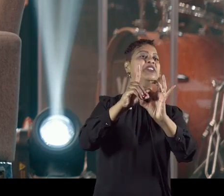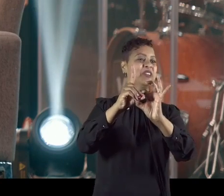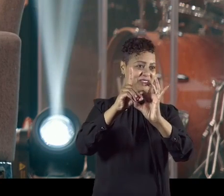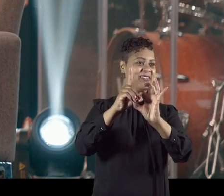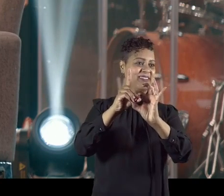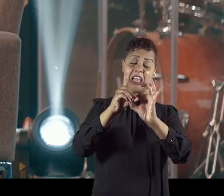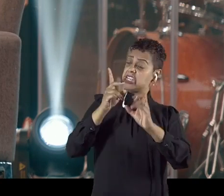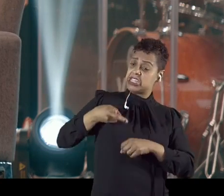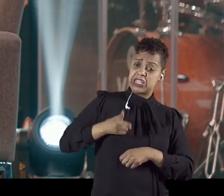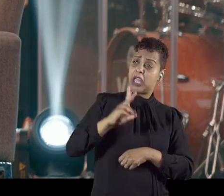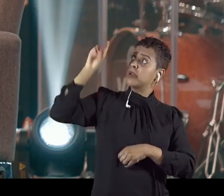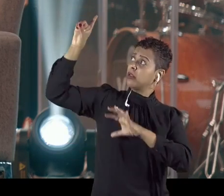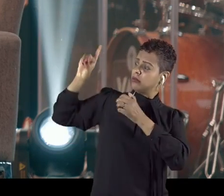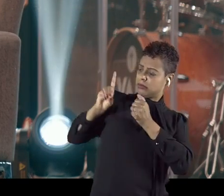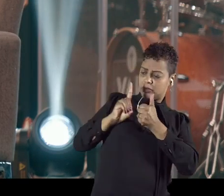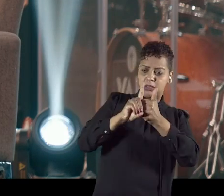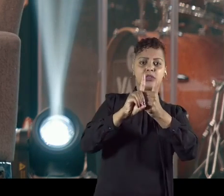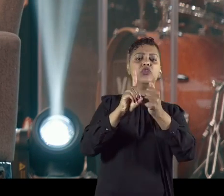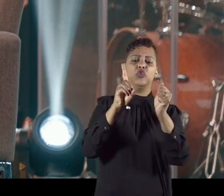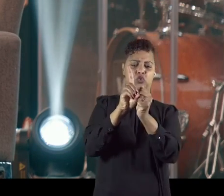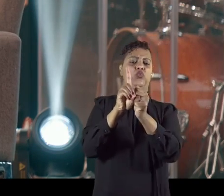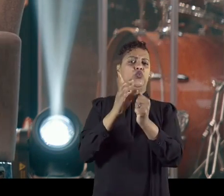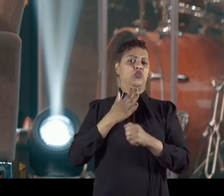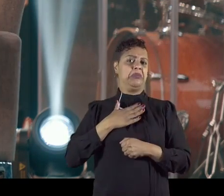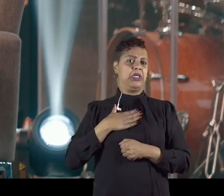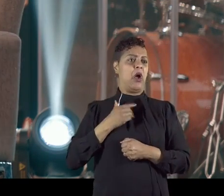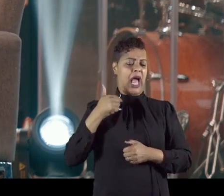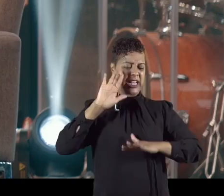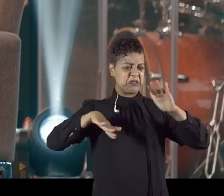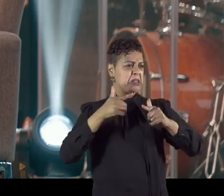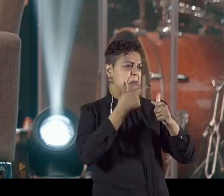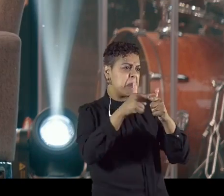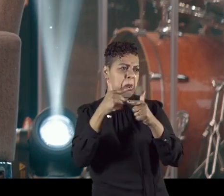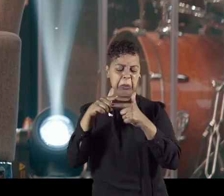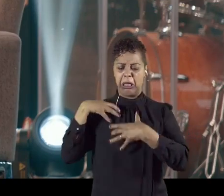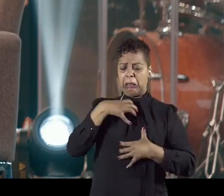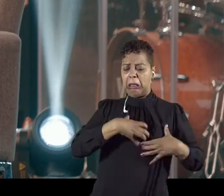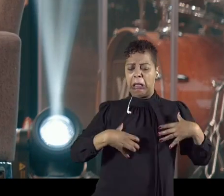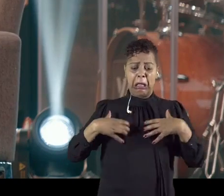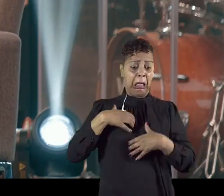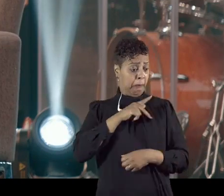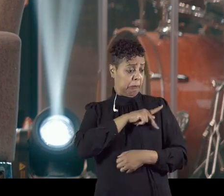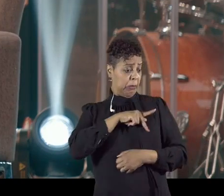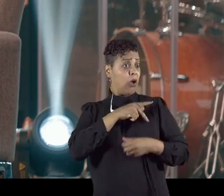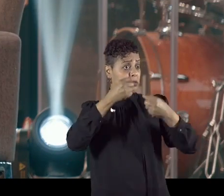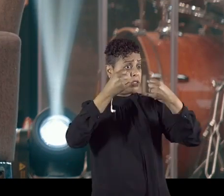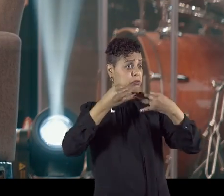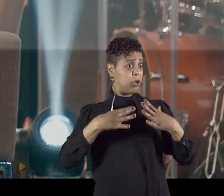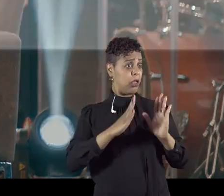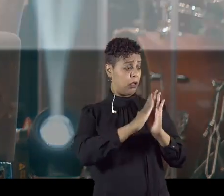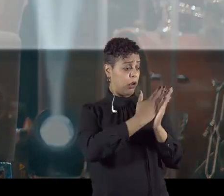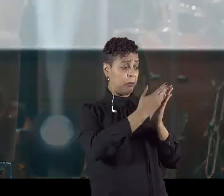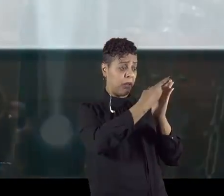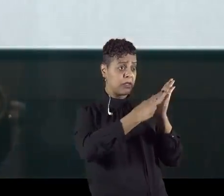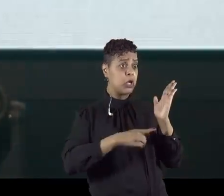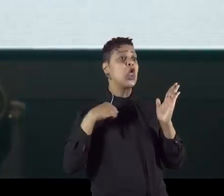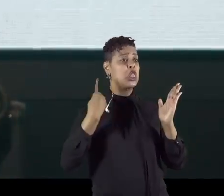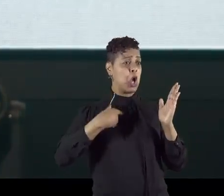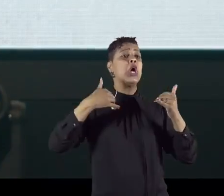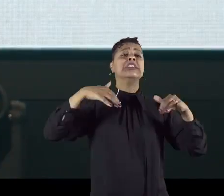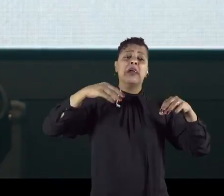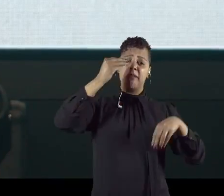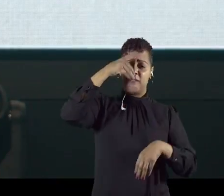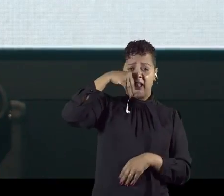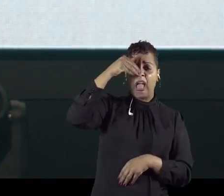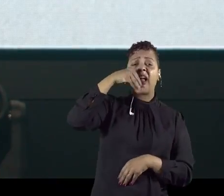O próprio Deus está comigo e na hora da Necessidade Paulo tá dizendo aqui que nós temos fraquezas